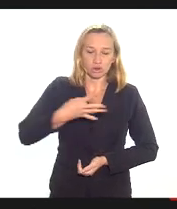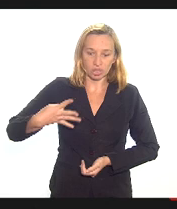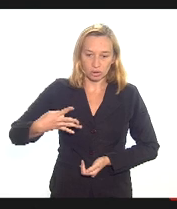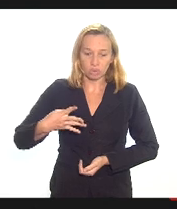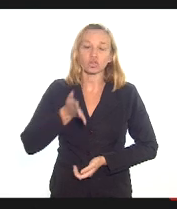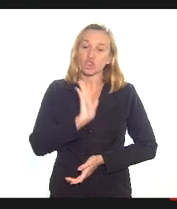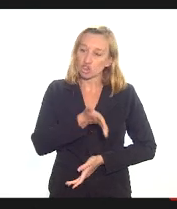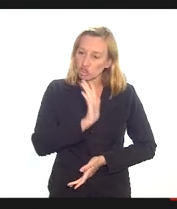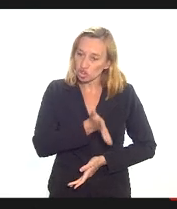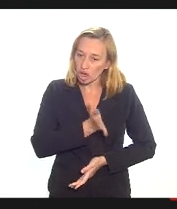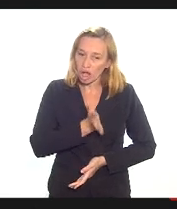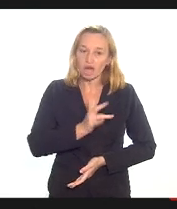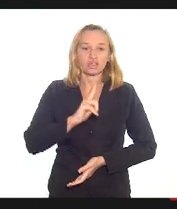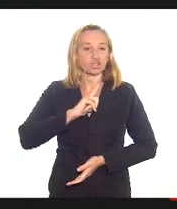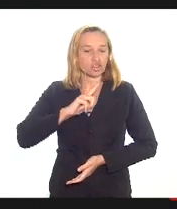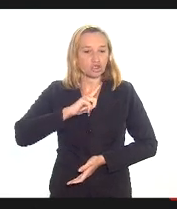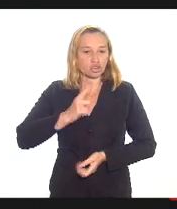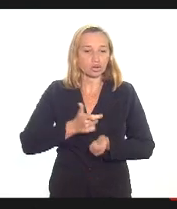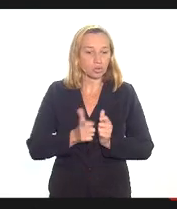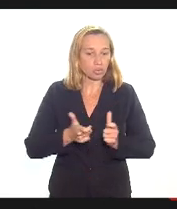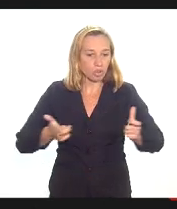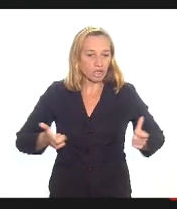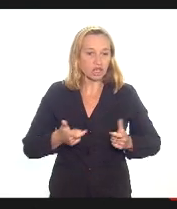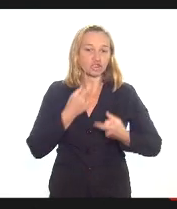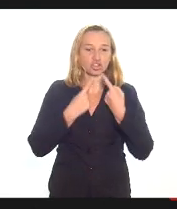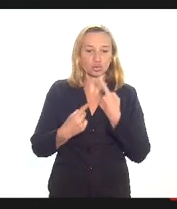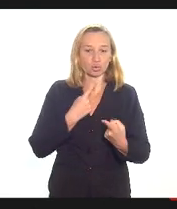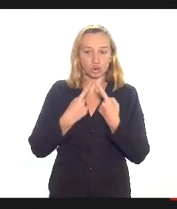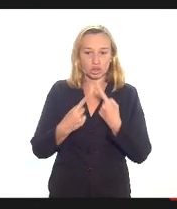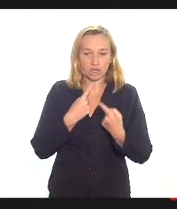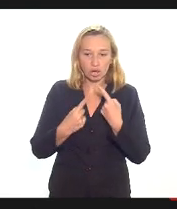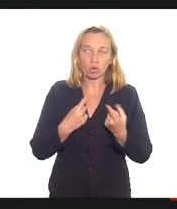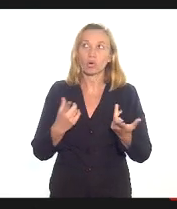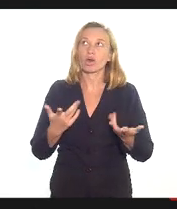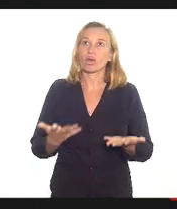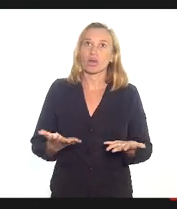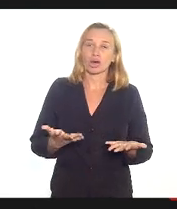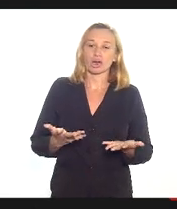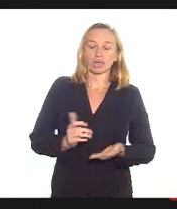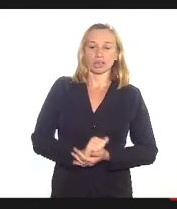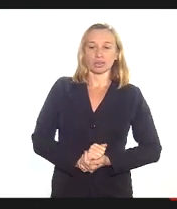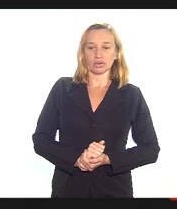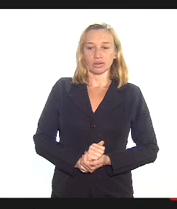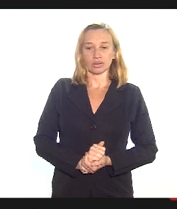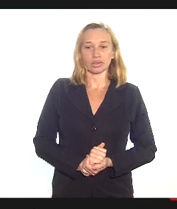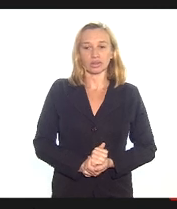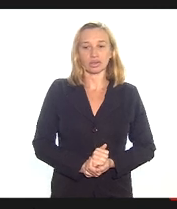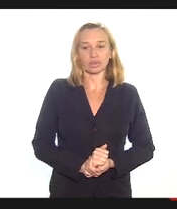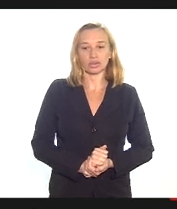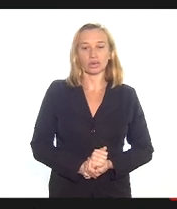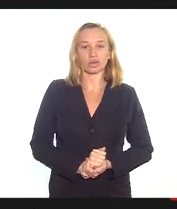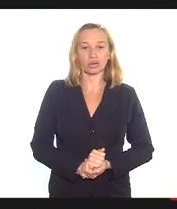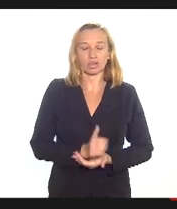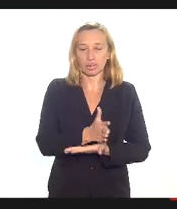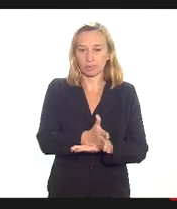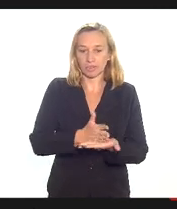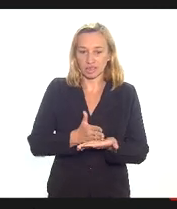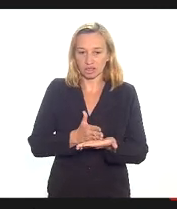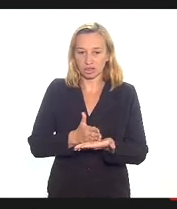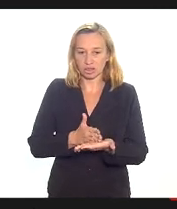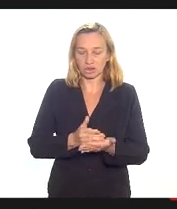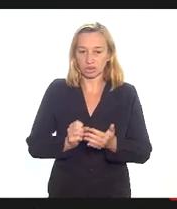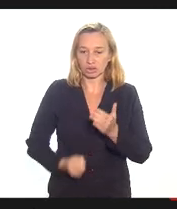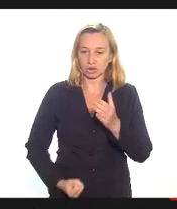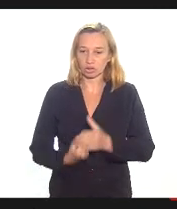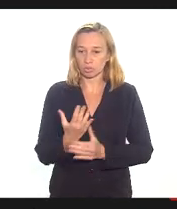já existia uma grande discussão sobre a partilha de produção. E na